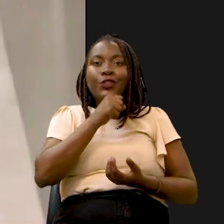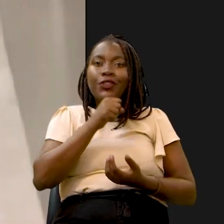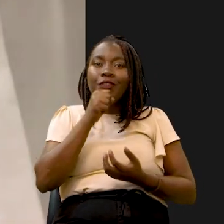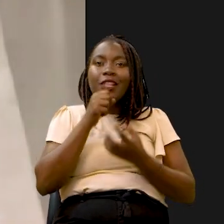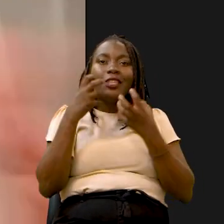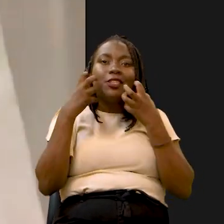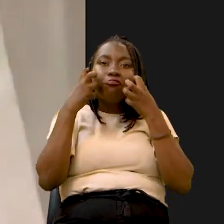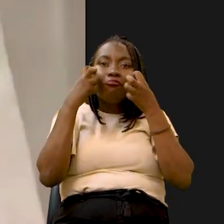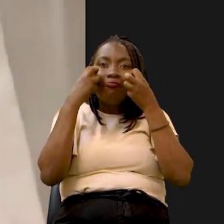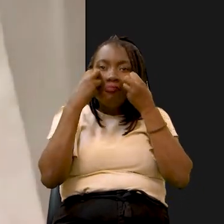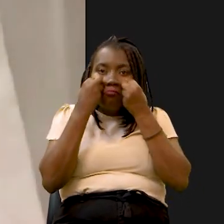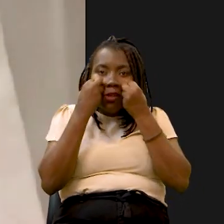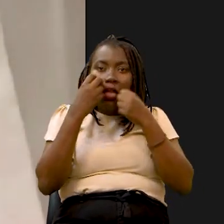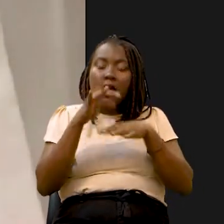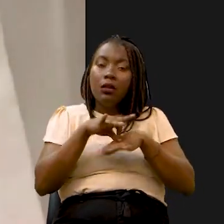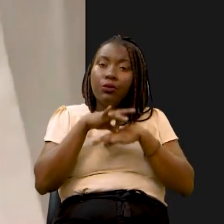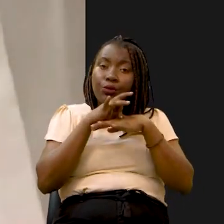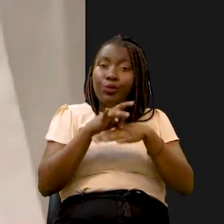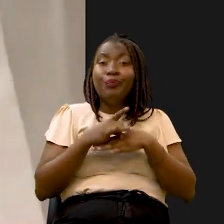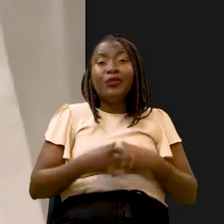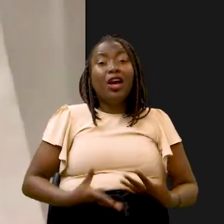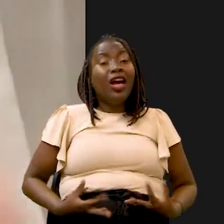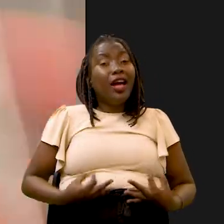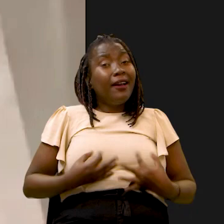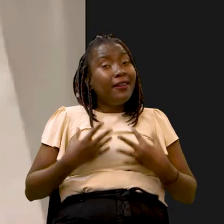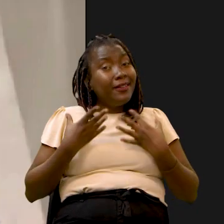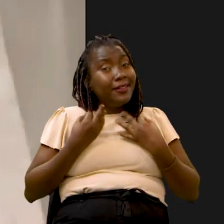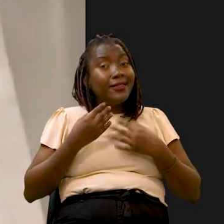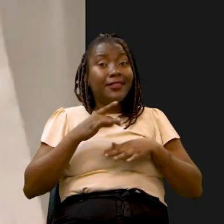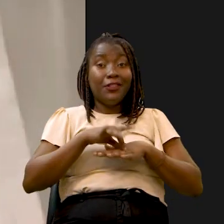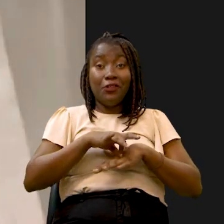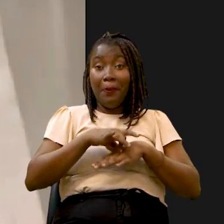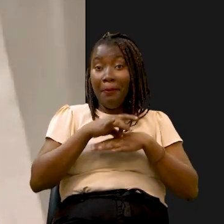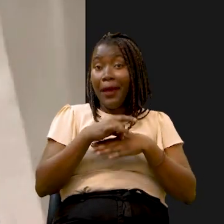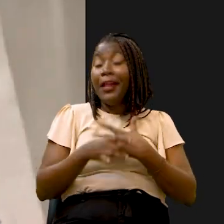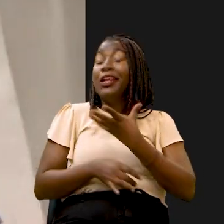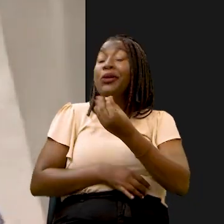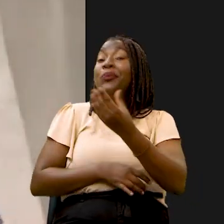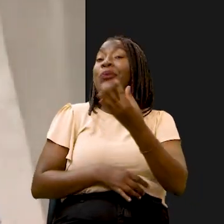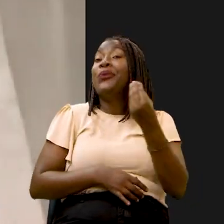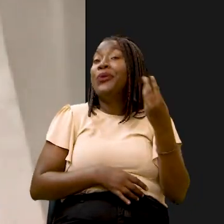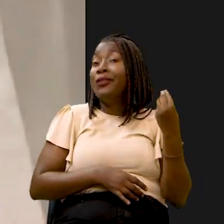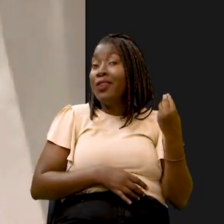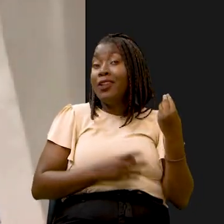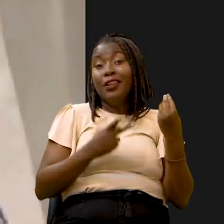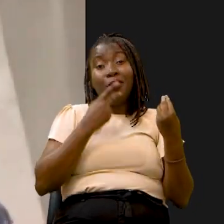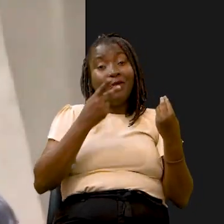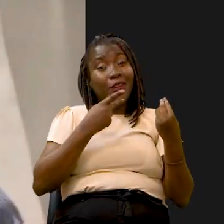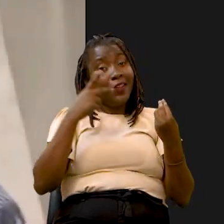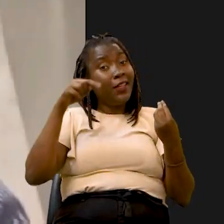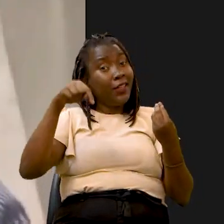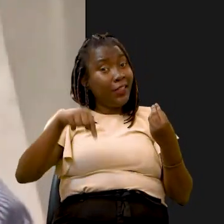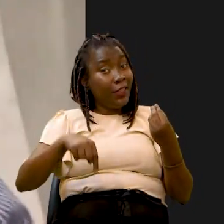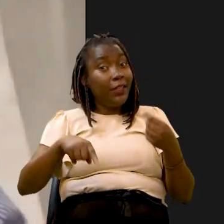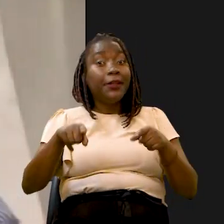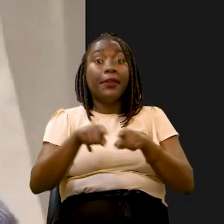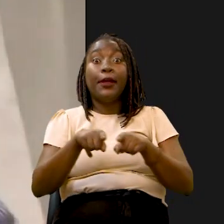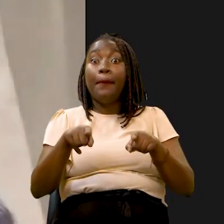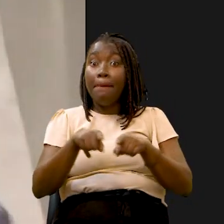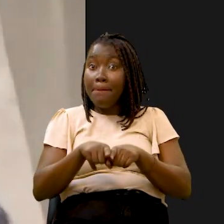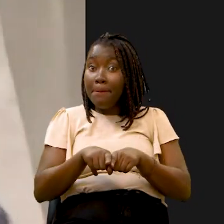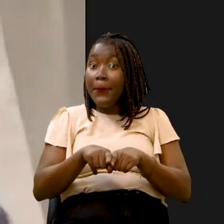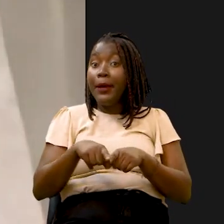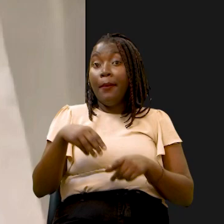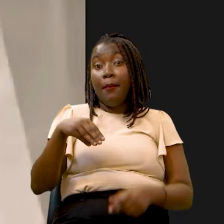o risco de envelhecimento precoce da pele, do câncer de pele, né? E que muitas vezes, estamos falando